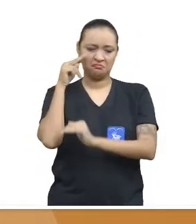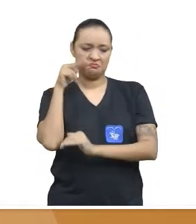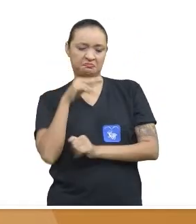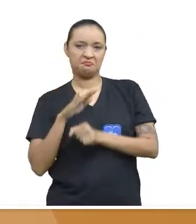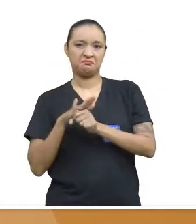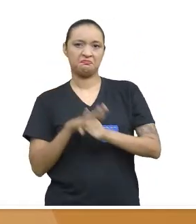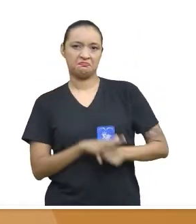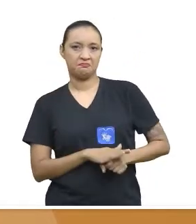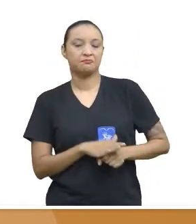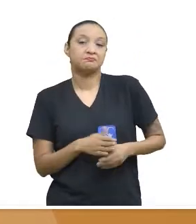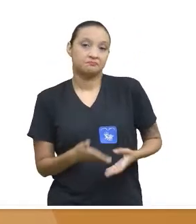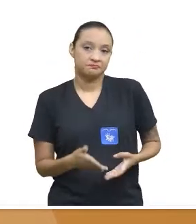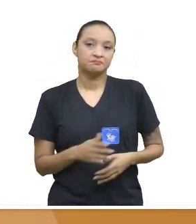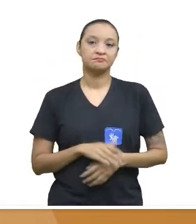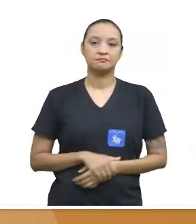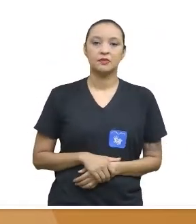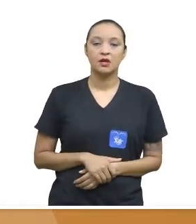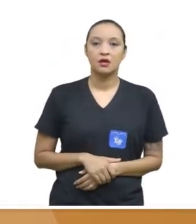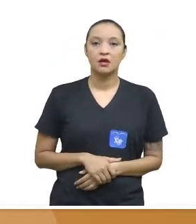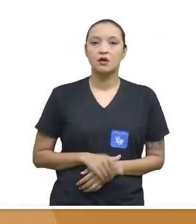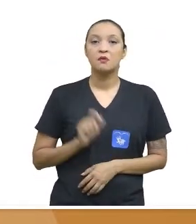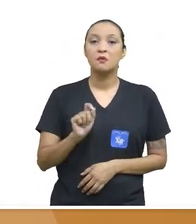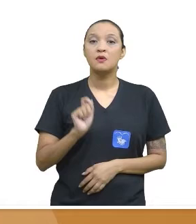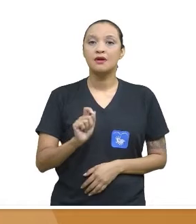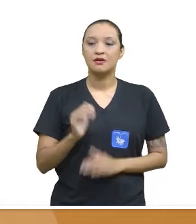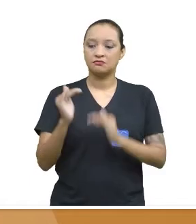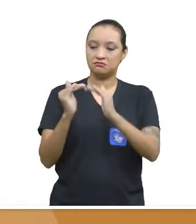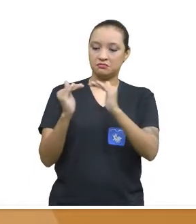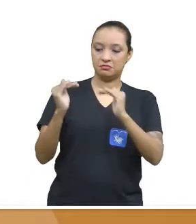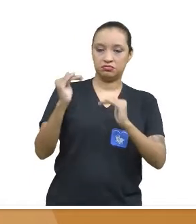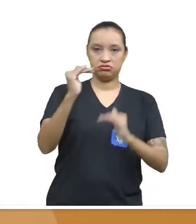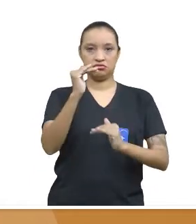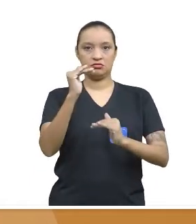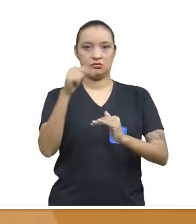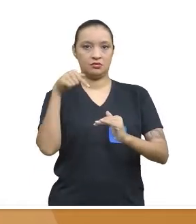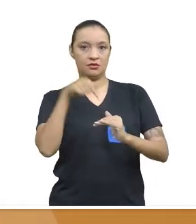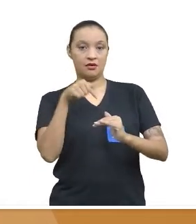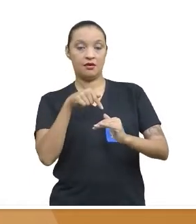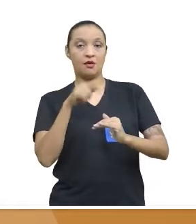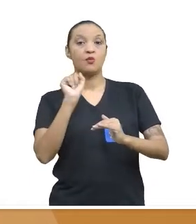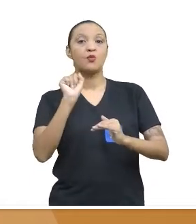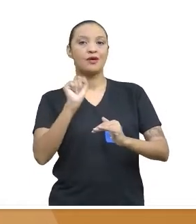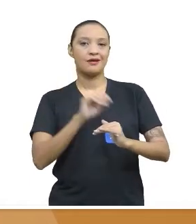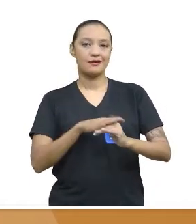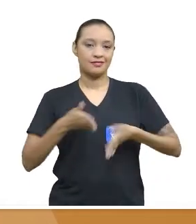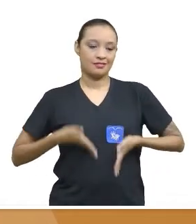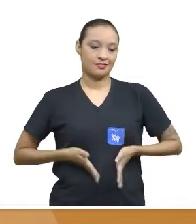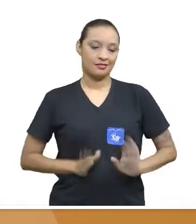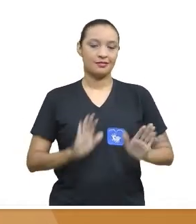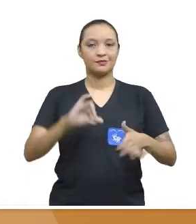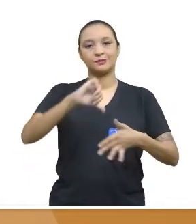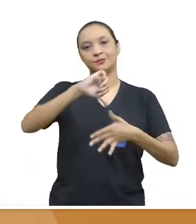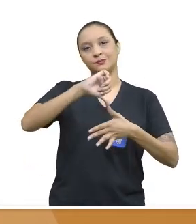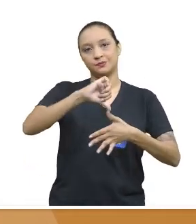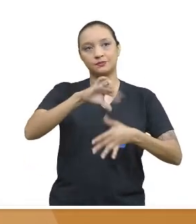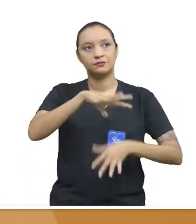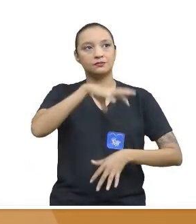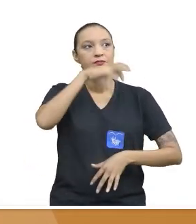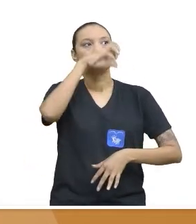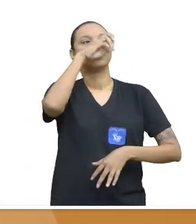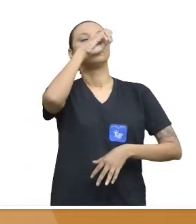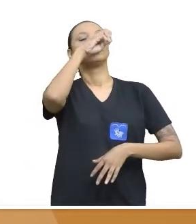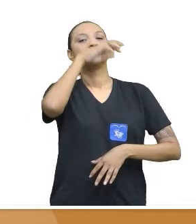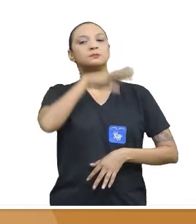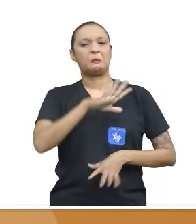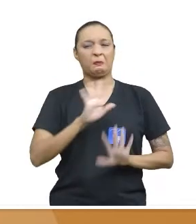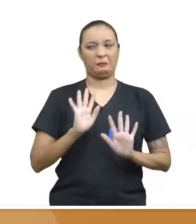único motivo que o faz inferior é o fato de ter respirado pela primeira vez na América. Respirou o ar impuro da